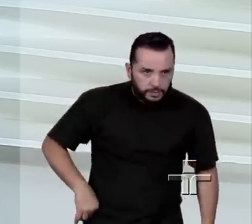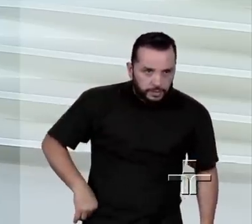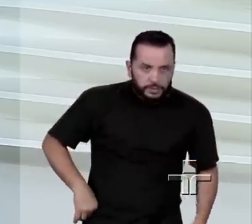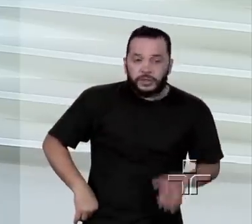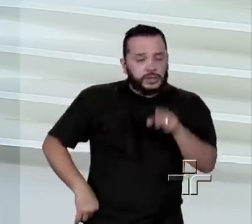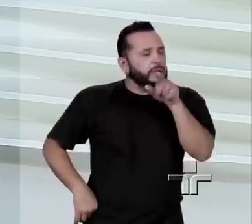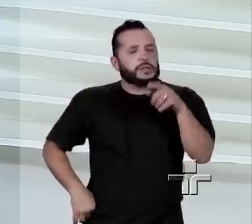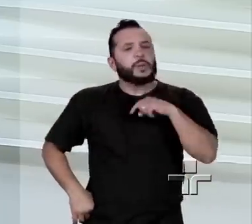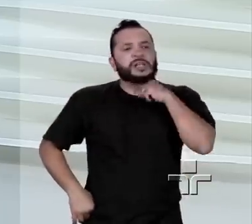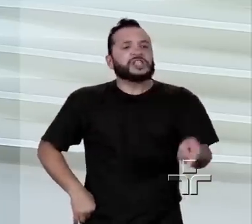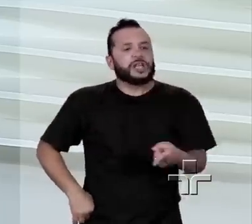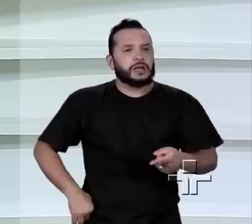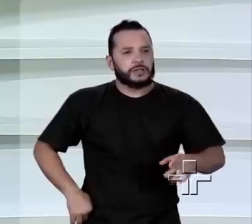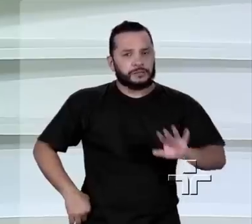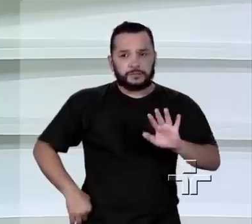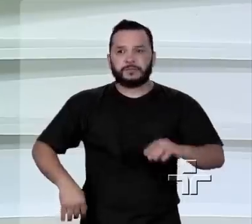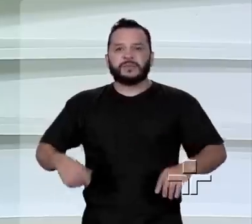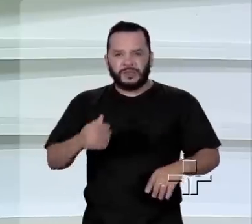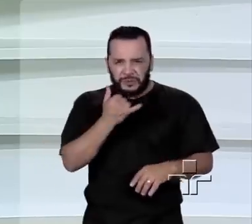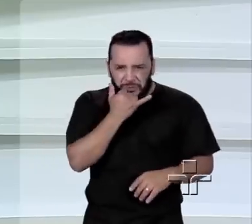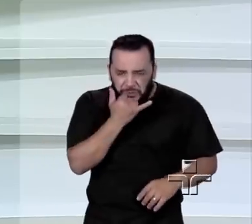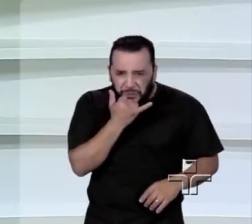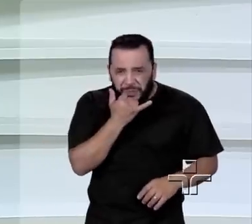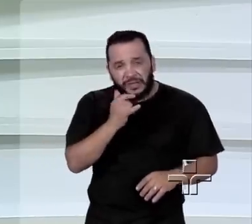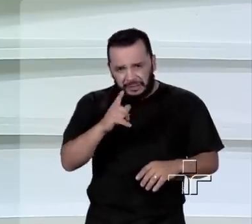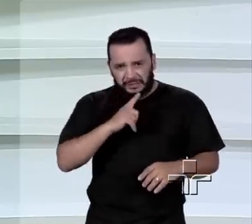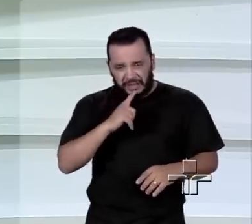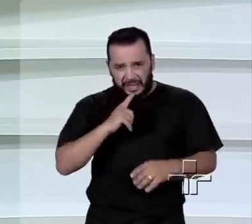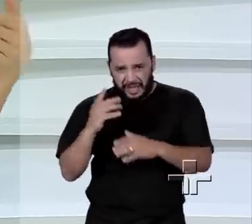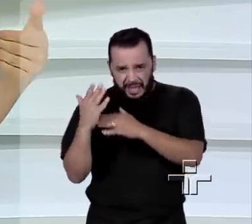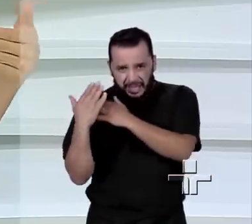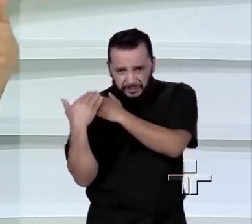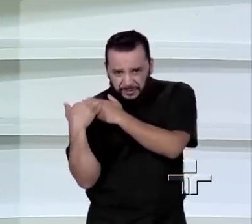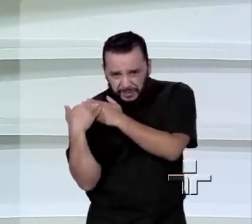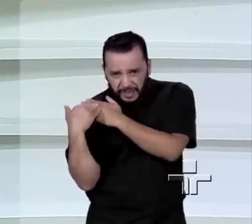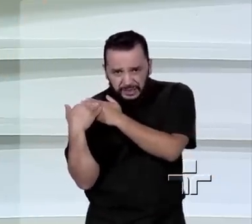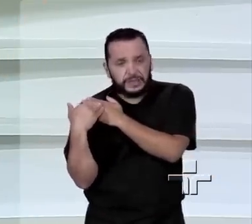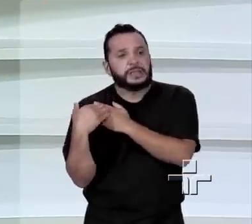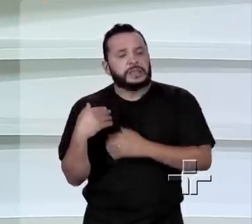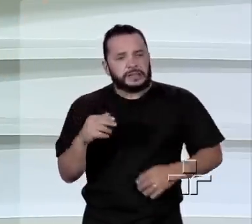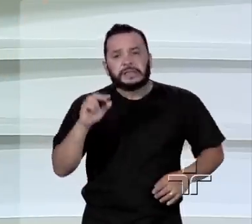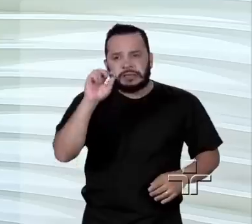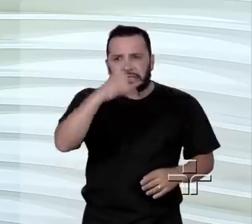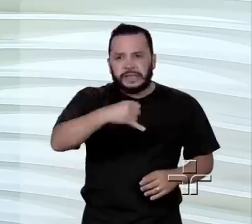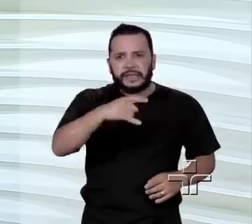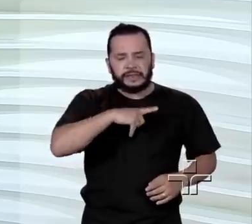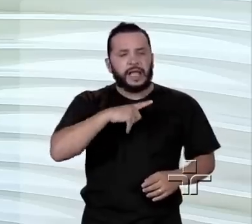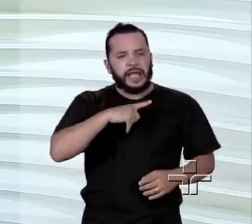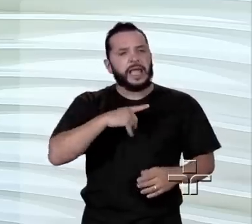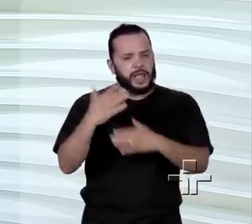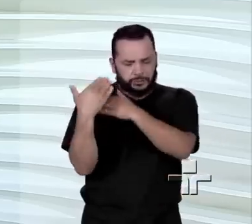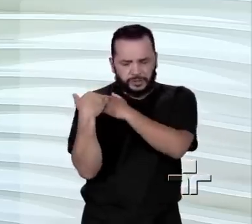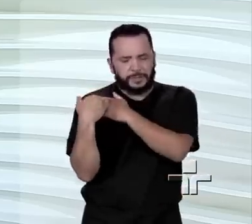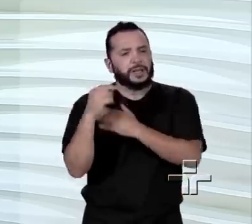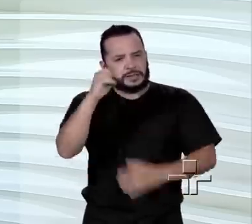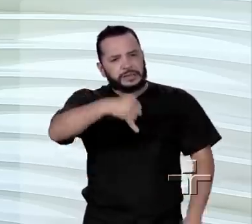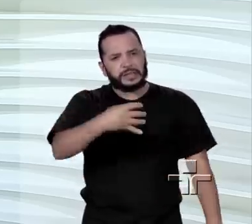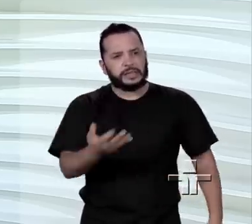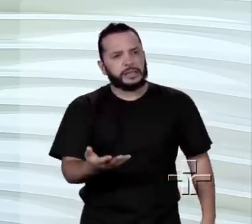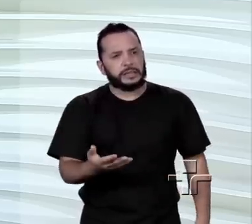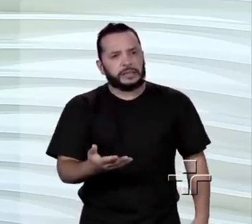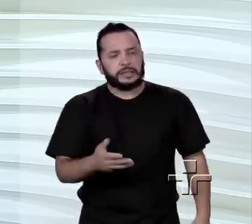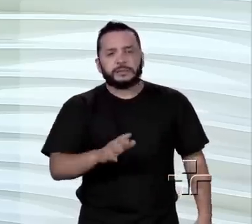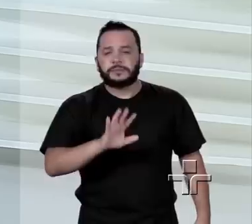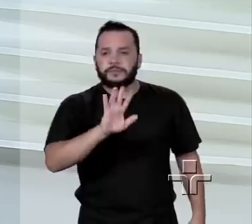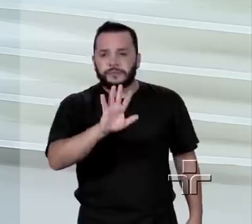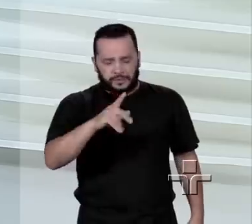algum arrobo de dizer... Mas tem responsabilidade, senador? Porque a questão a responsabilidade tem que ser cobrada de quem falou. Isso. Eu tenho